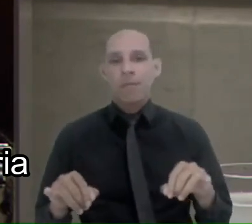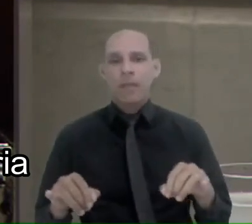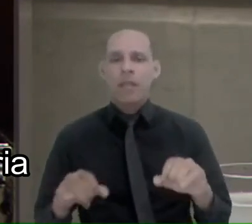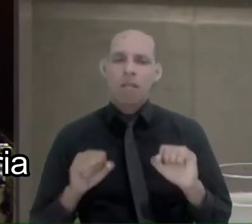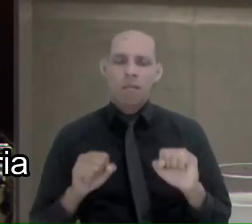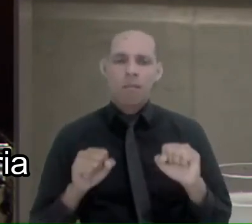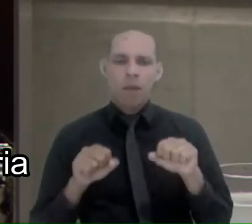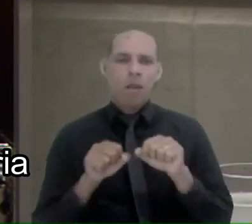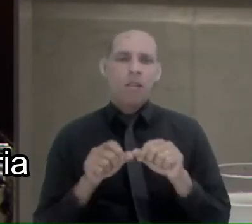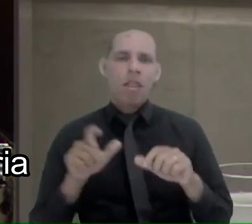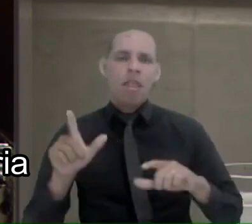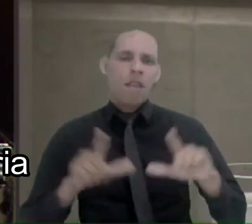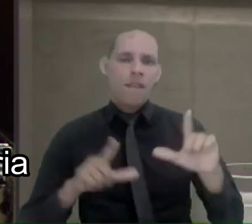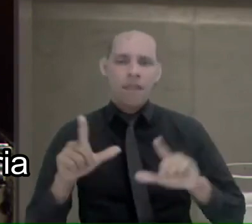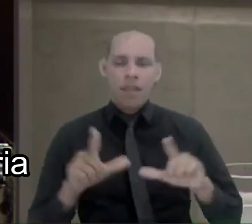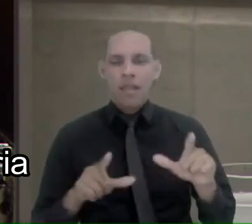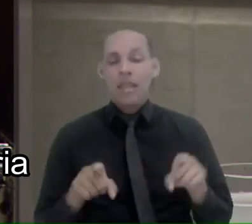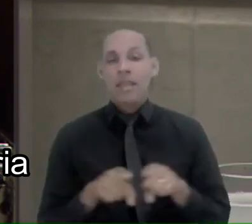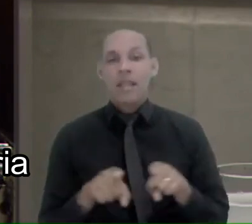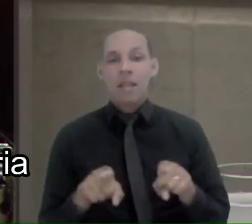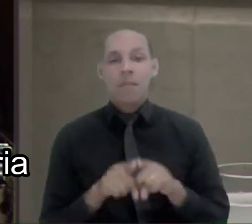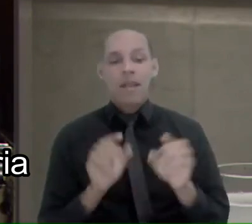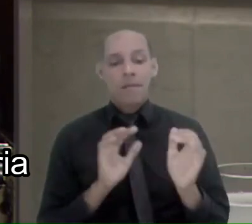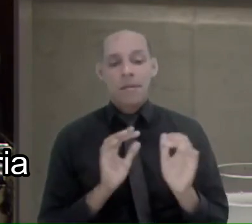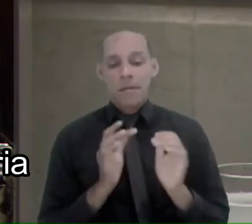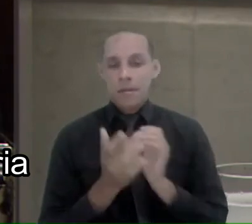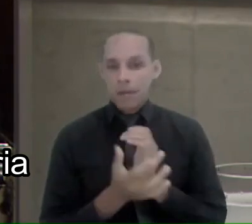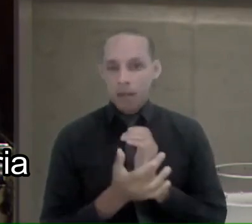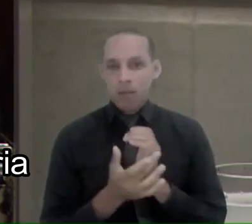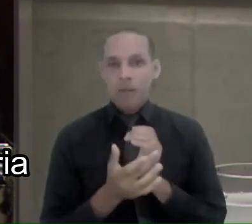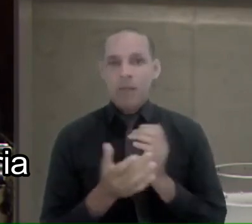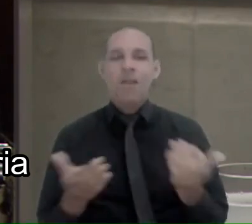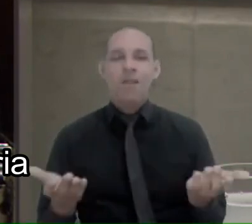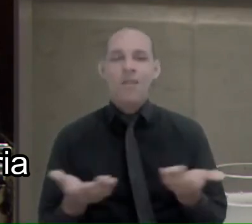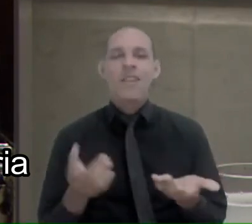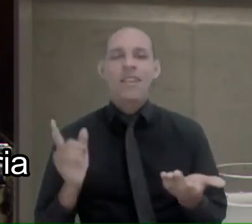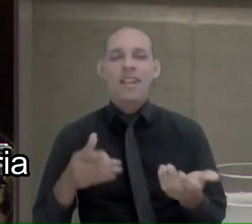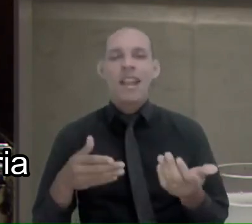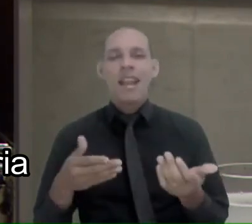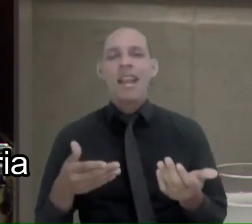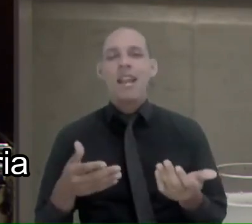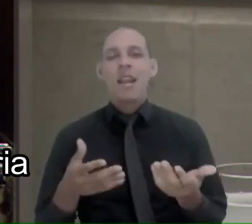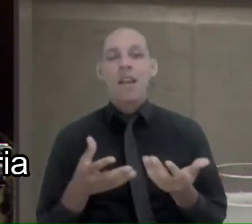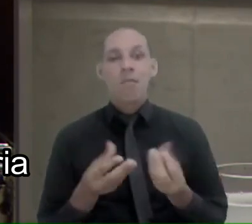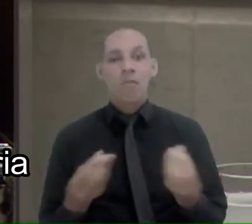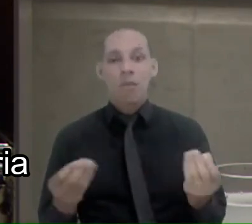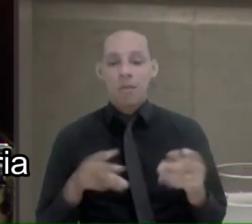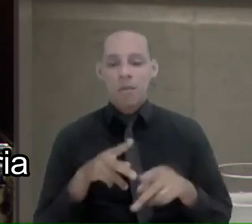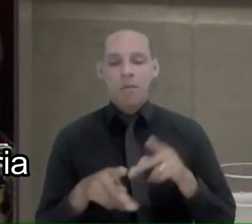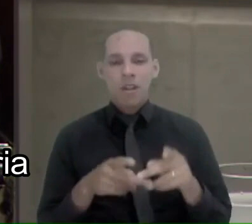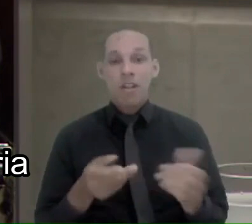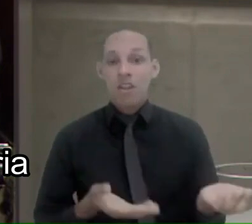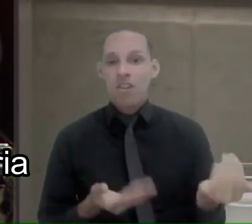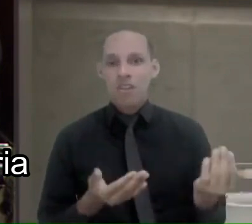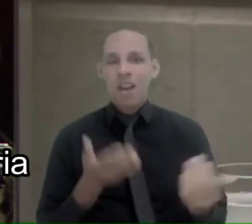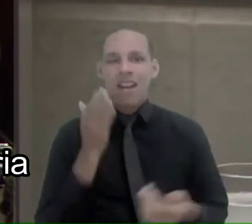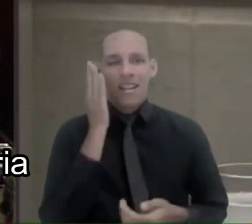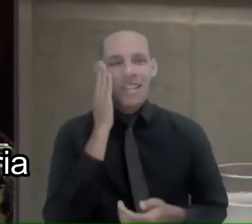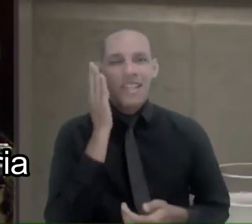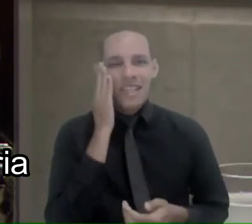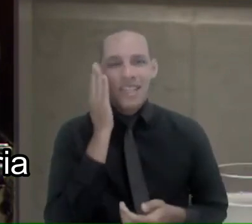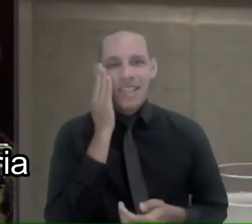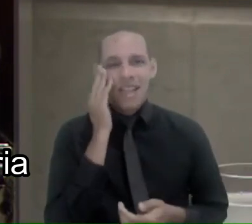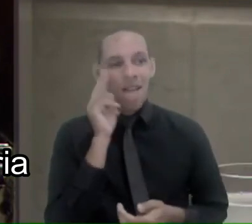divulgação, na televisão, mas também usando redes sociais, que hoje são porta de entrada, principalmente para a população jovem, que é um recorte importante para a